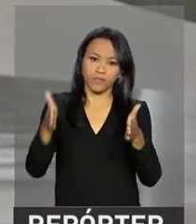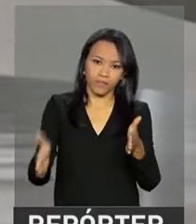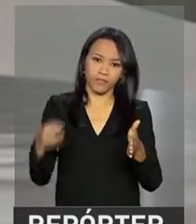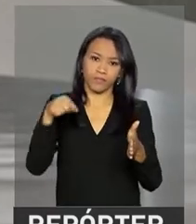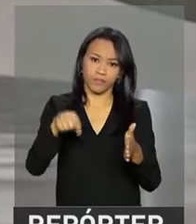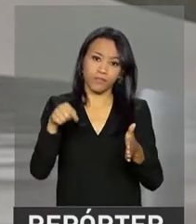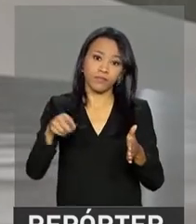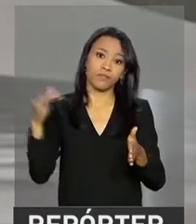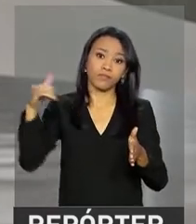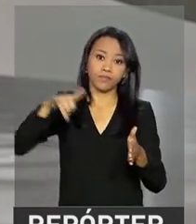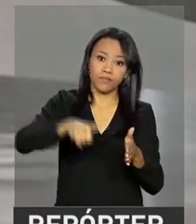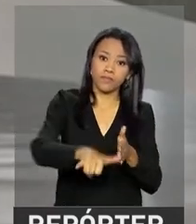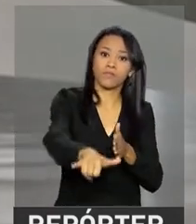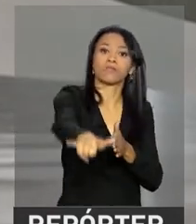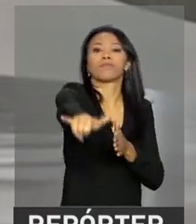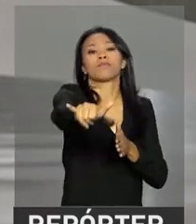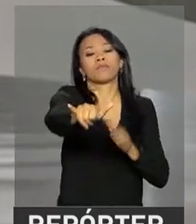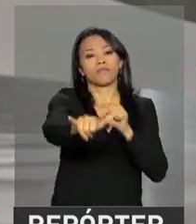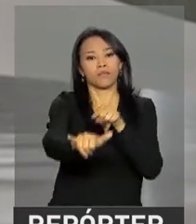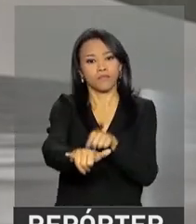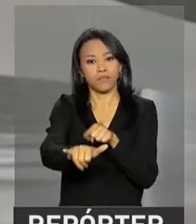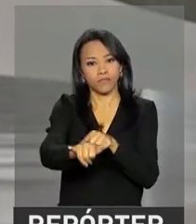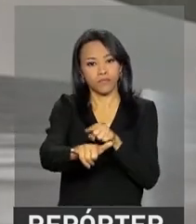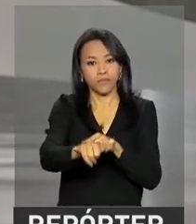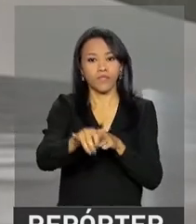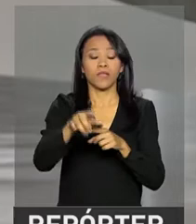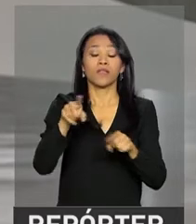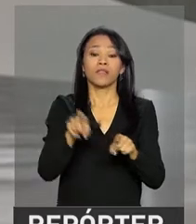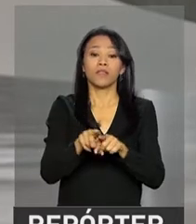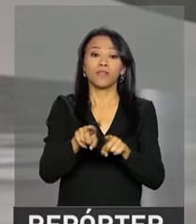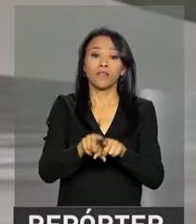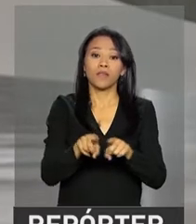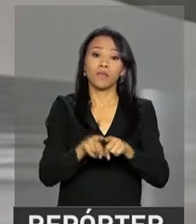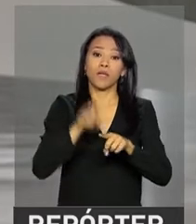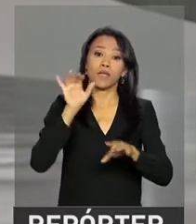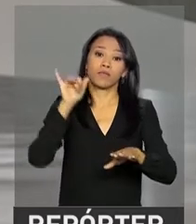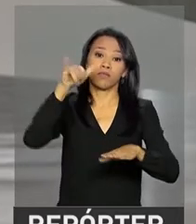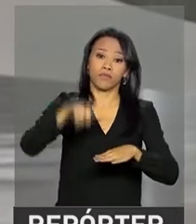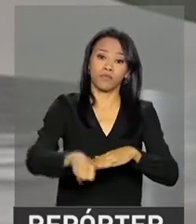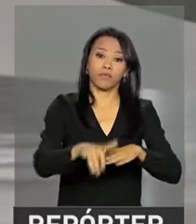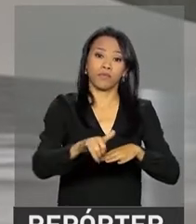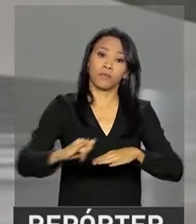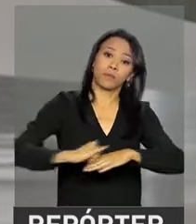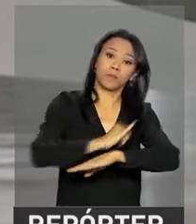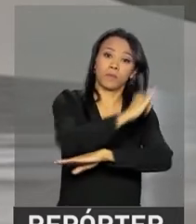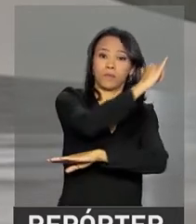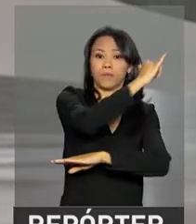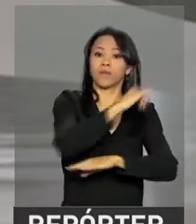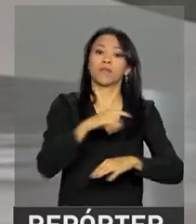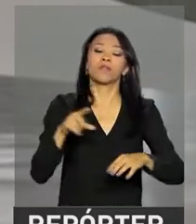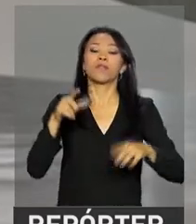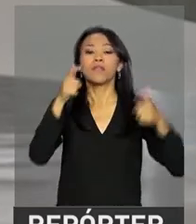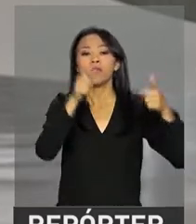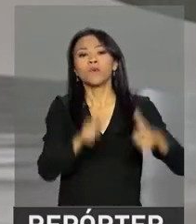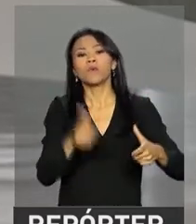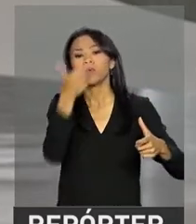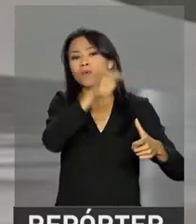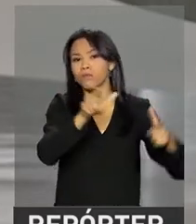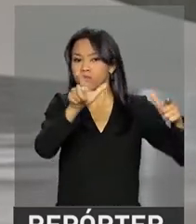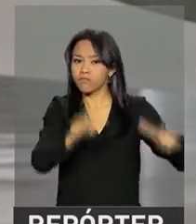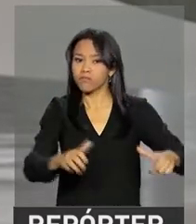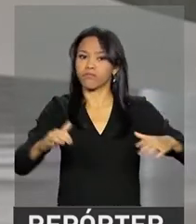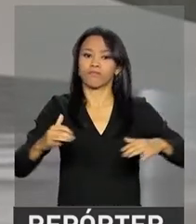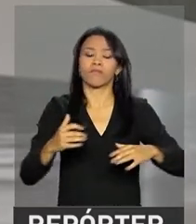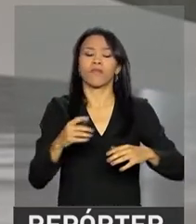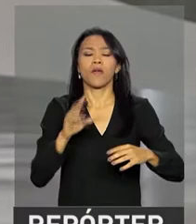de pista da pista de decolagem e pouso e do pátio de aeronaves a intenção